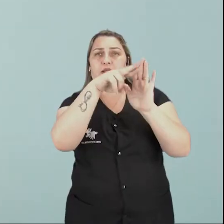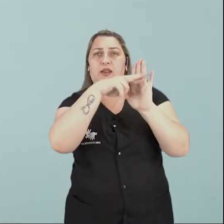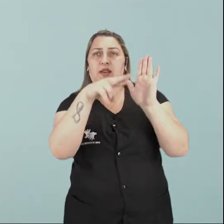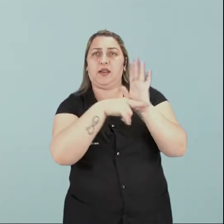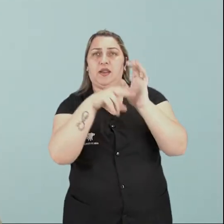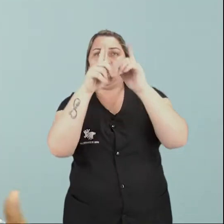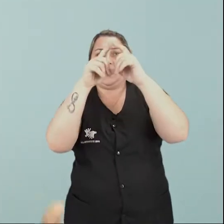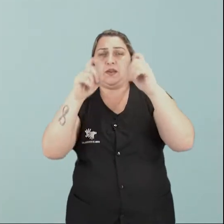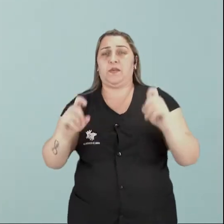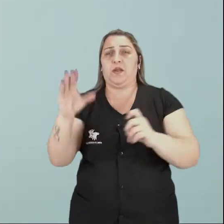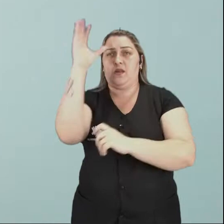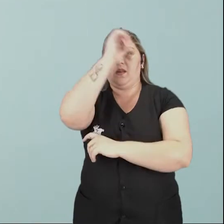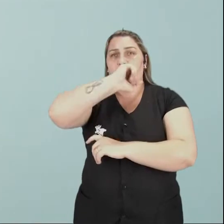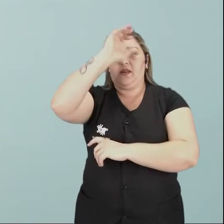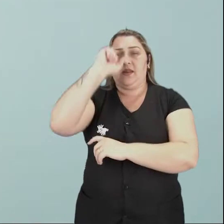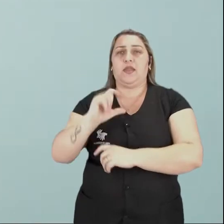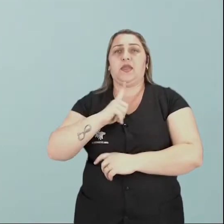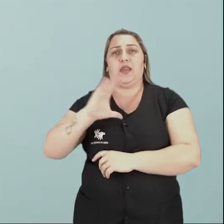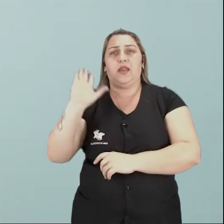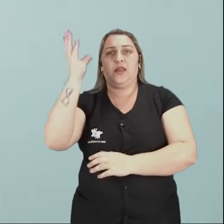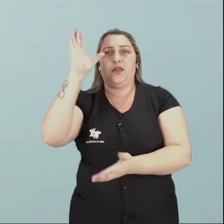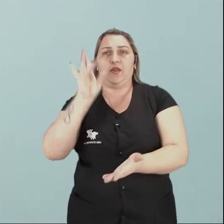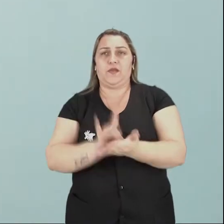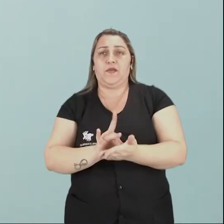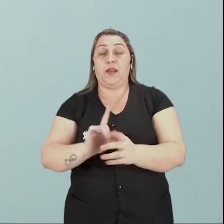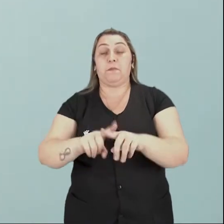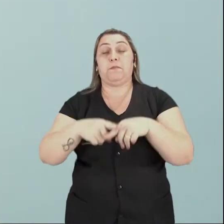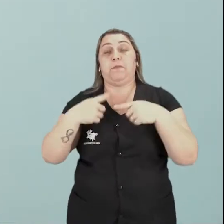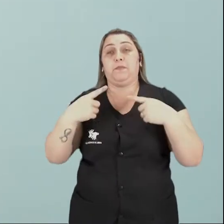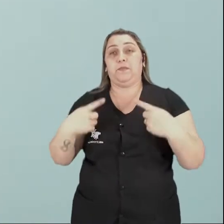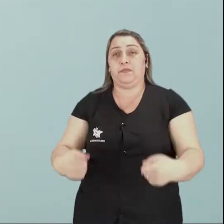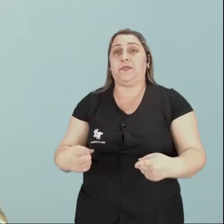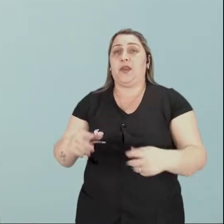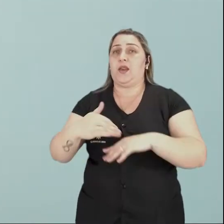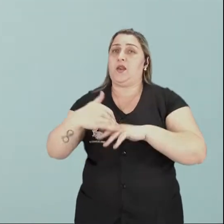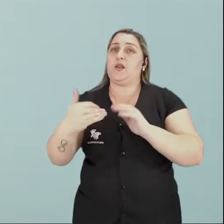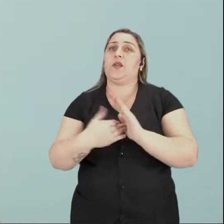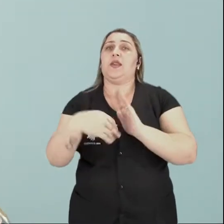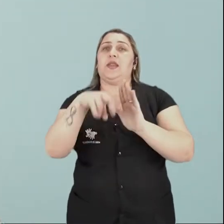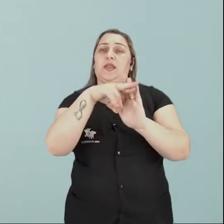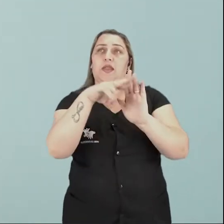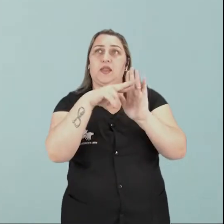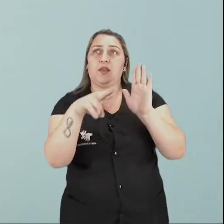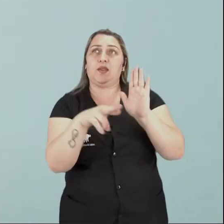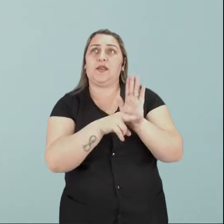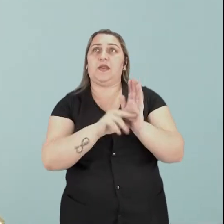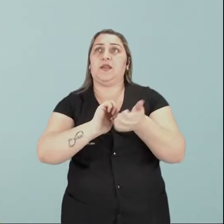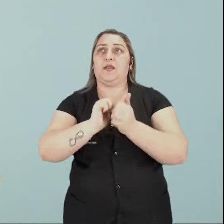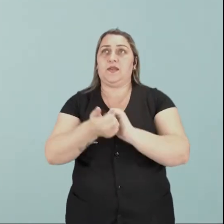específicas para que o aprendizado aconteça, pois afinal, toda regra, todo